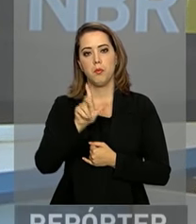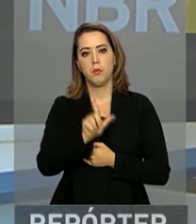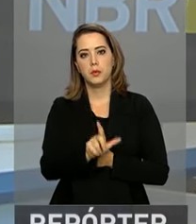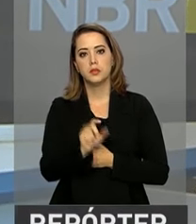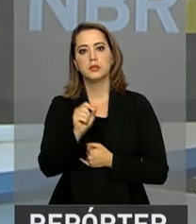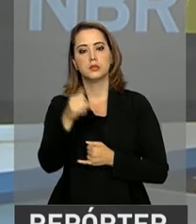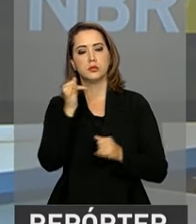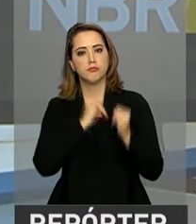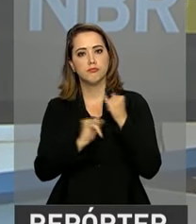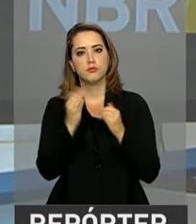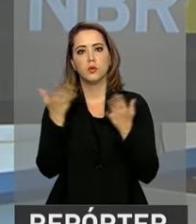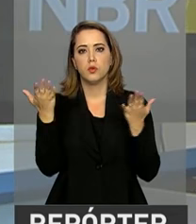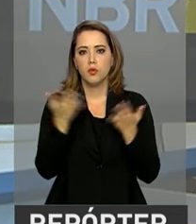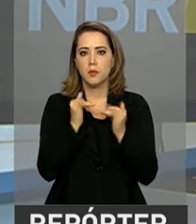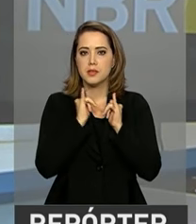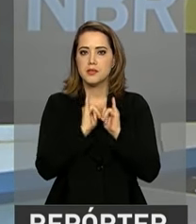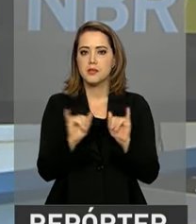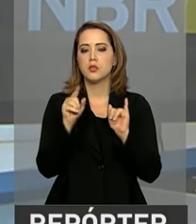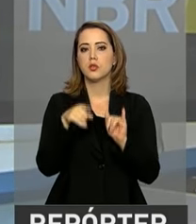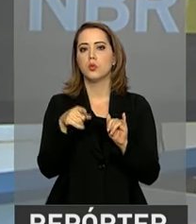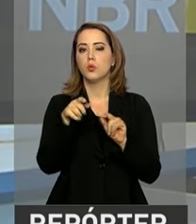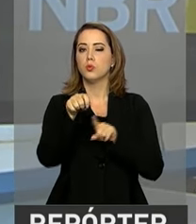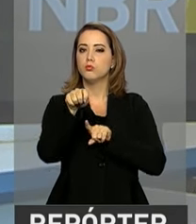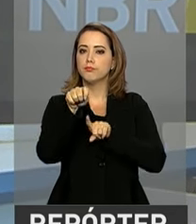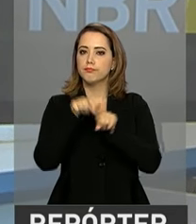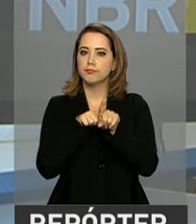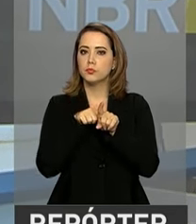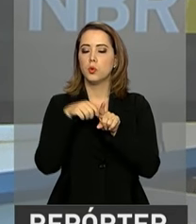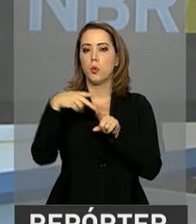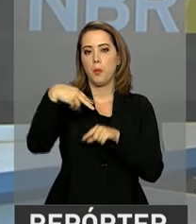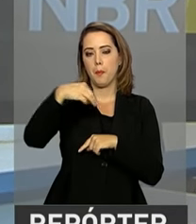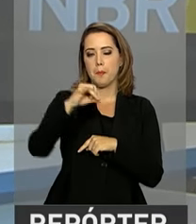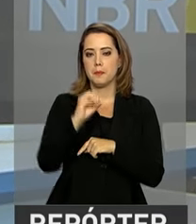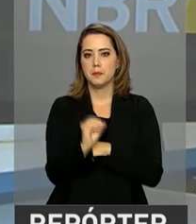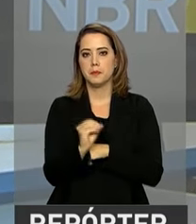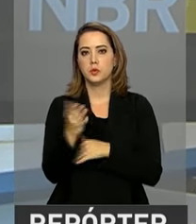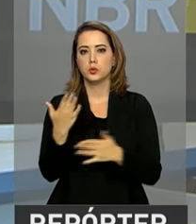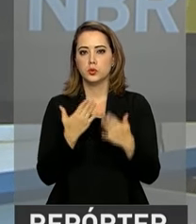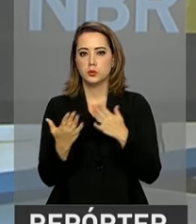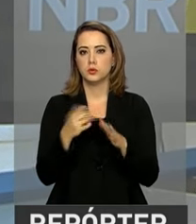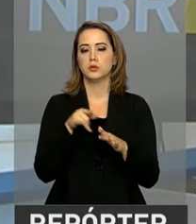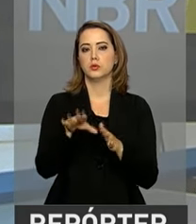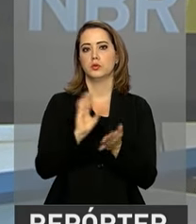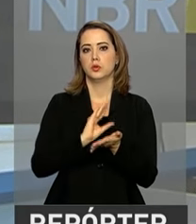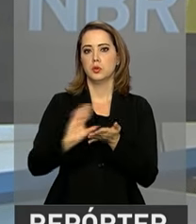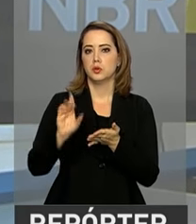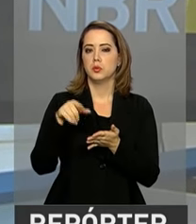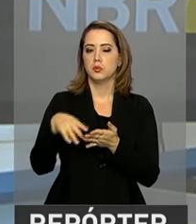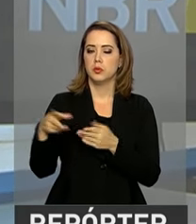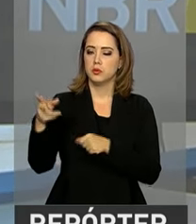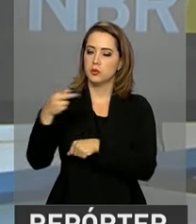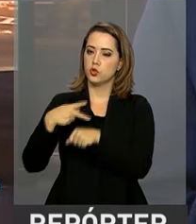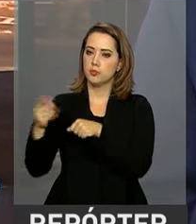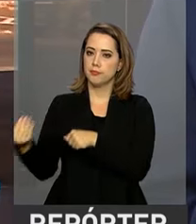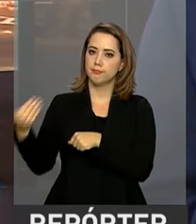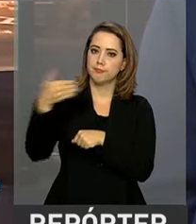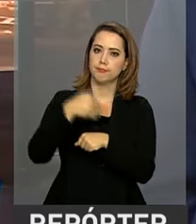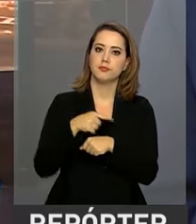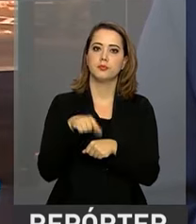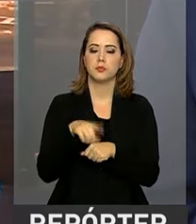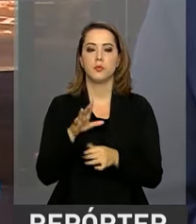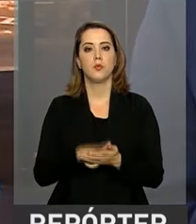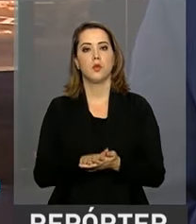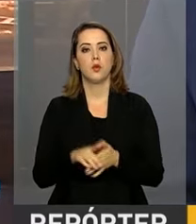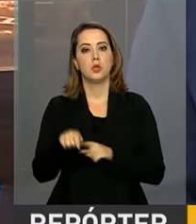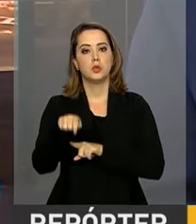dados do mês de maio sobre transações correntes e investimentos estrangeiros João Pedro Neto acompanhou no mês